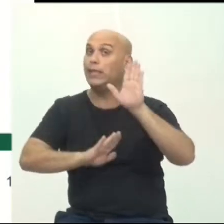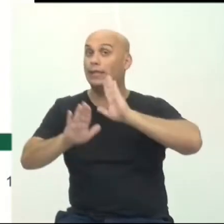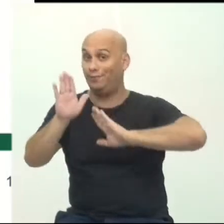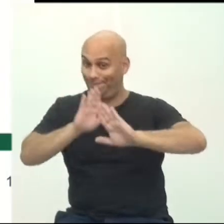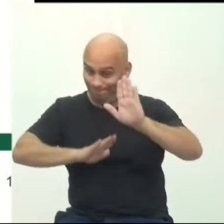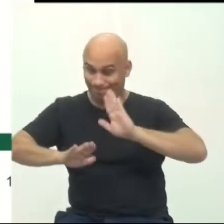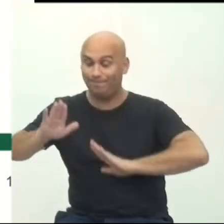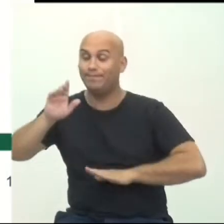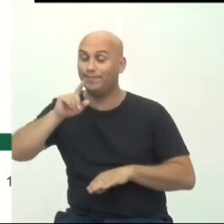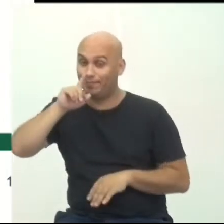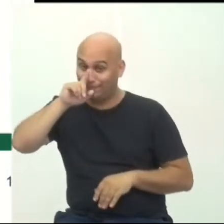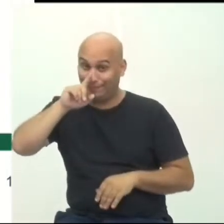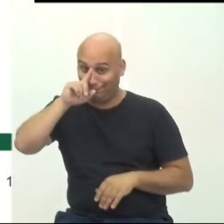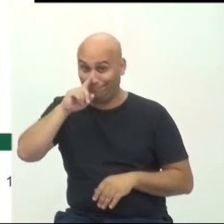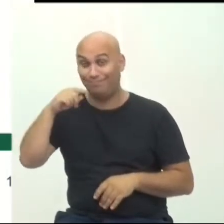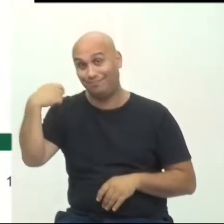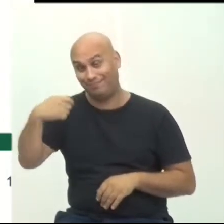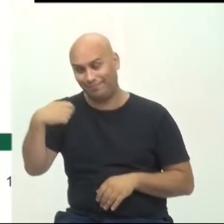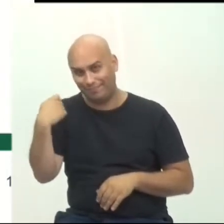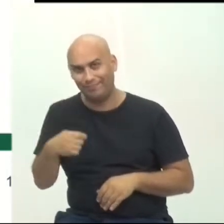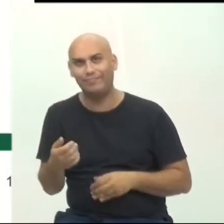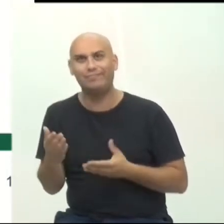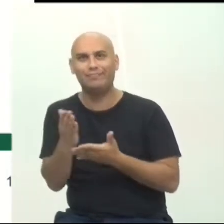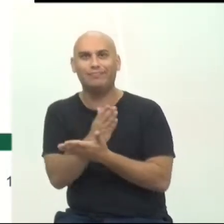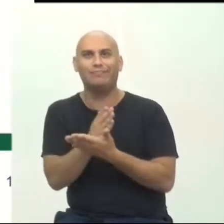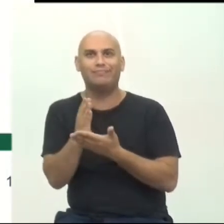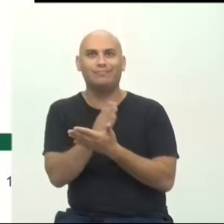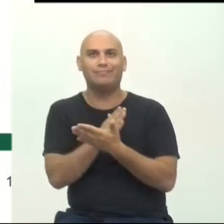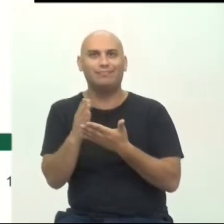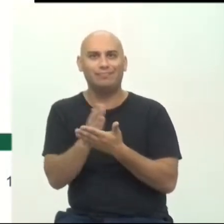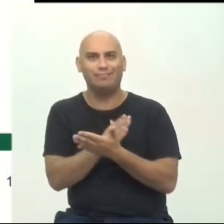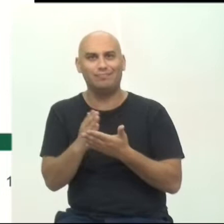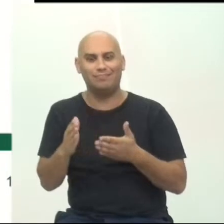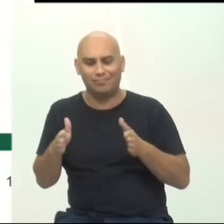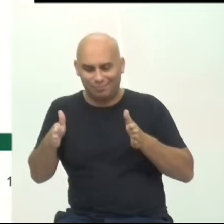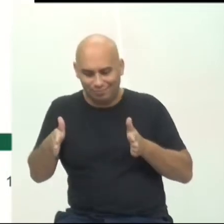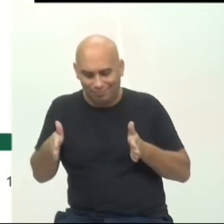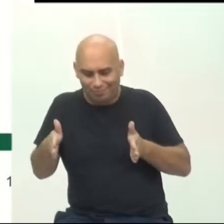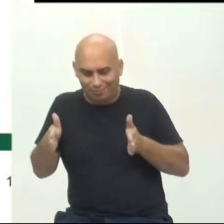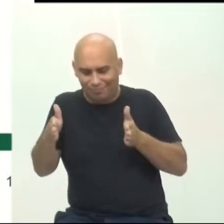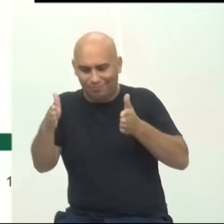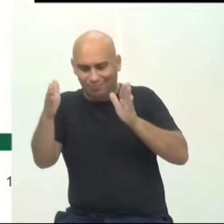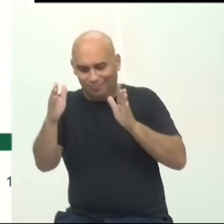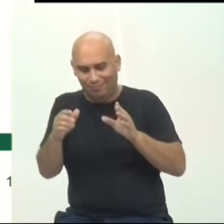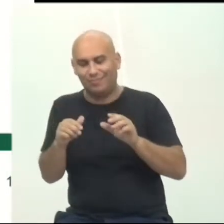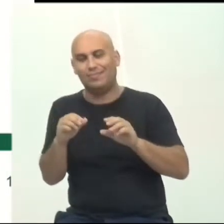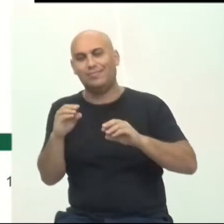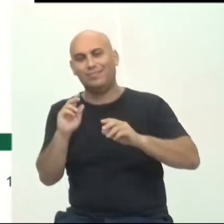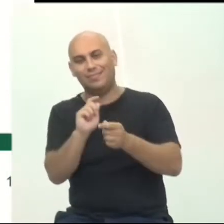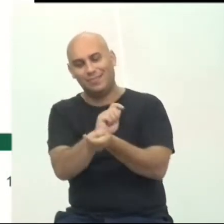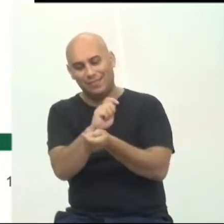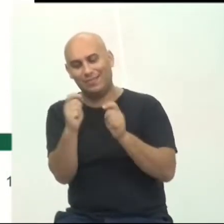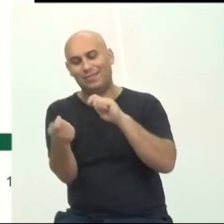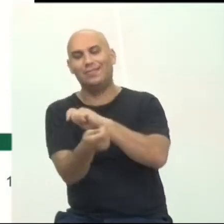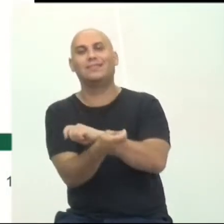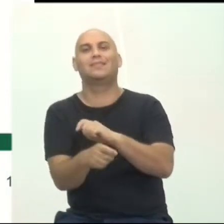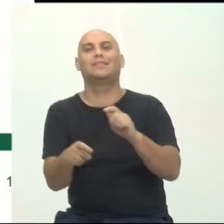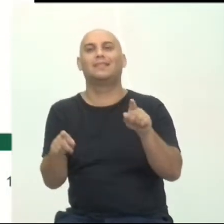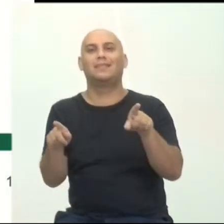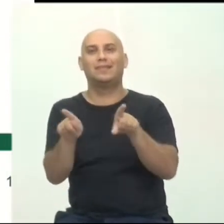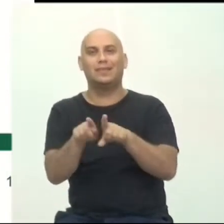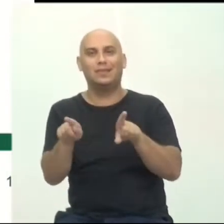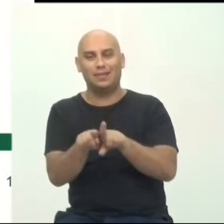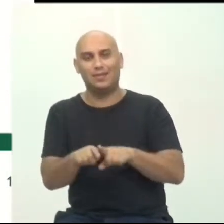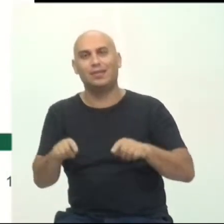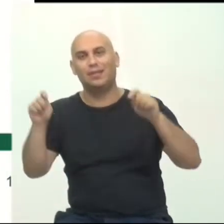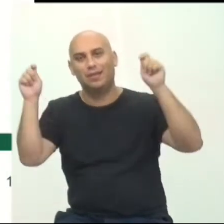cuidado em relação a isso, né? Que como a gente pensa em vai reformar, tipo, toda vai ser adequada, é onde vai ter a possibilidade de fazer